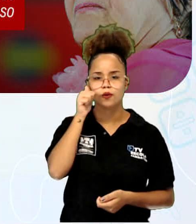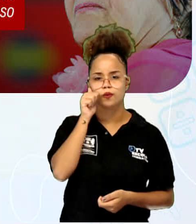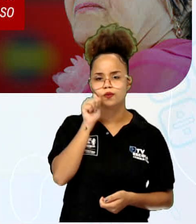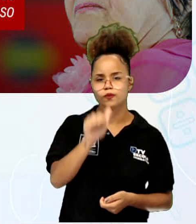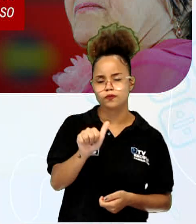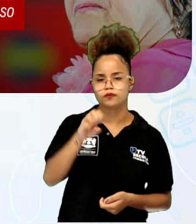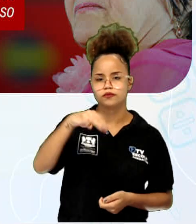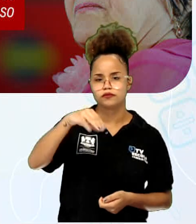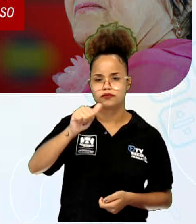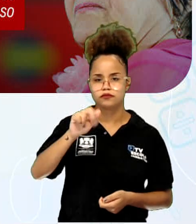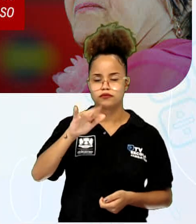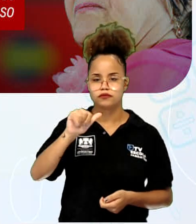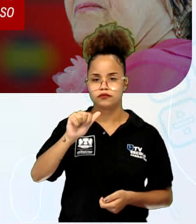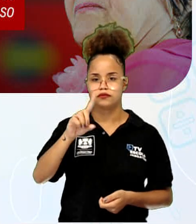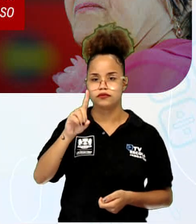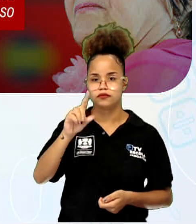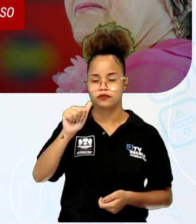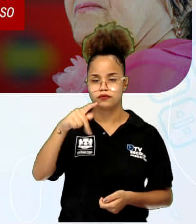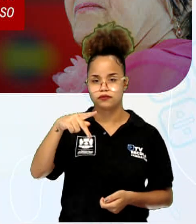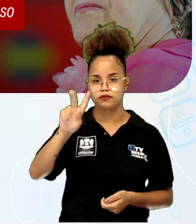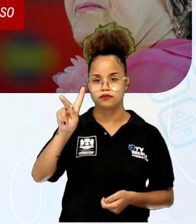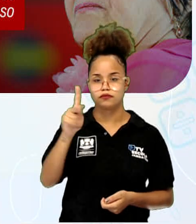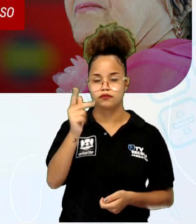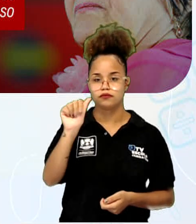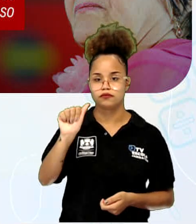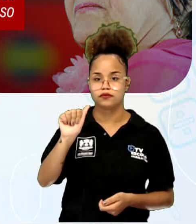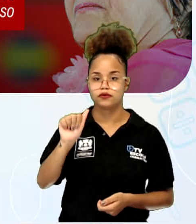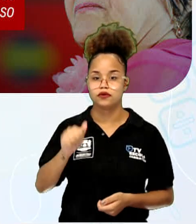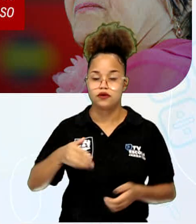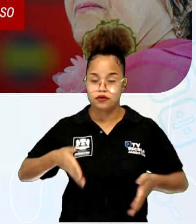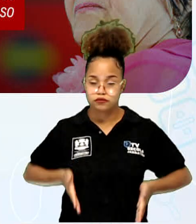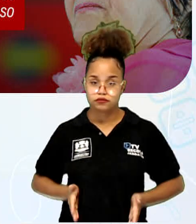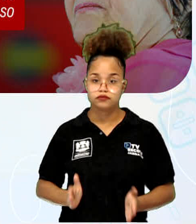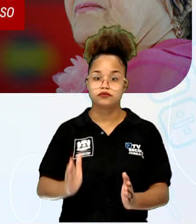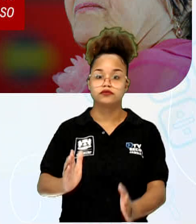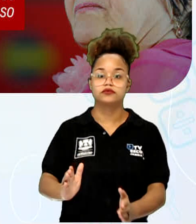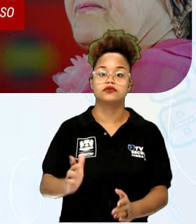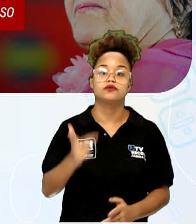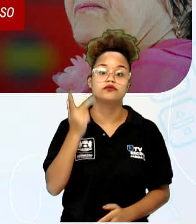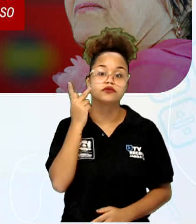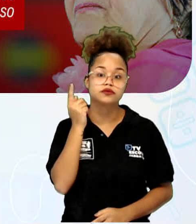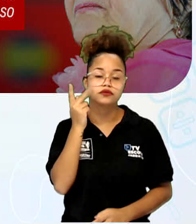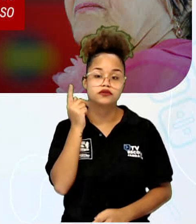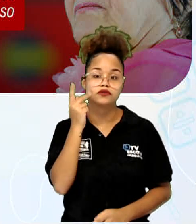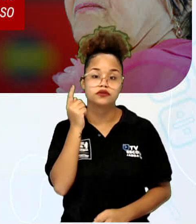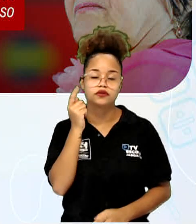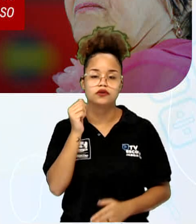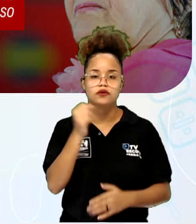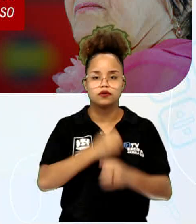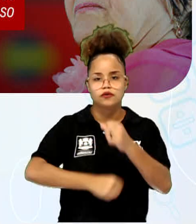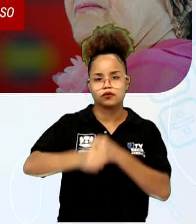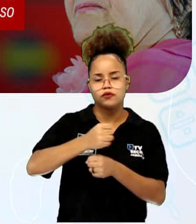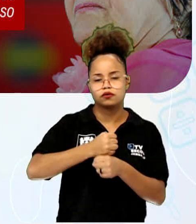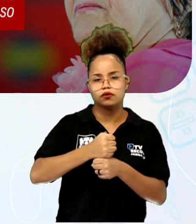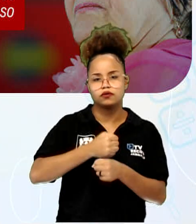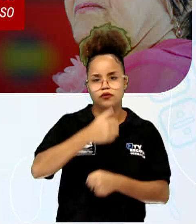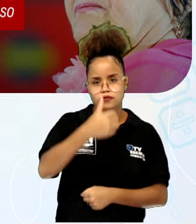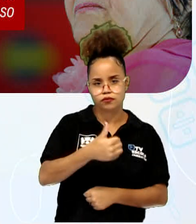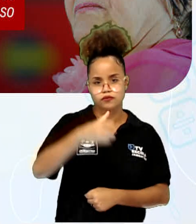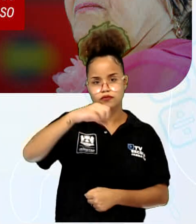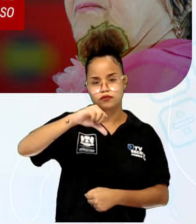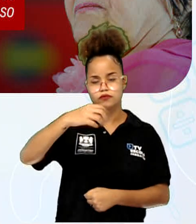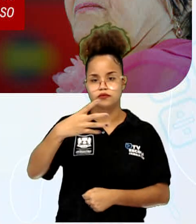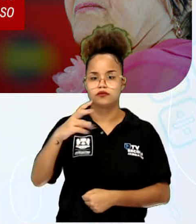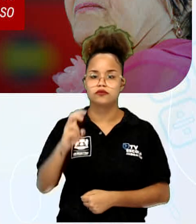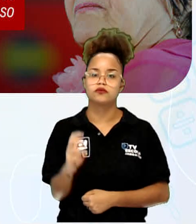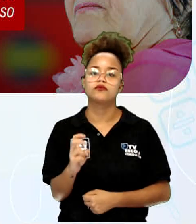Maia Fernandes, ela nasceu em Fortaleza, no Ceará, no ano de 1945, e ela